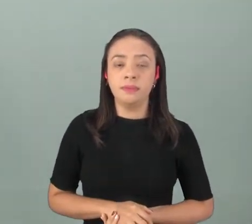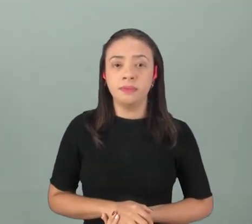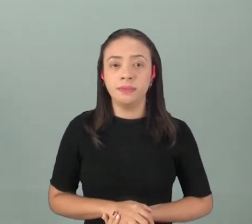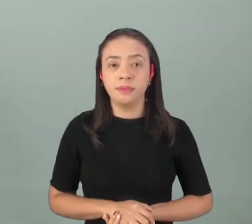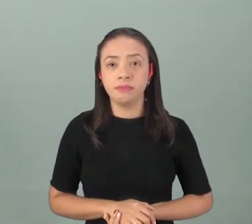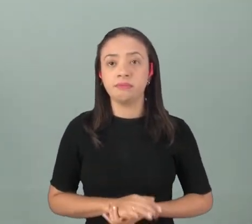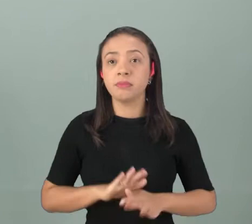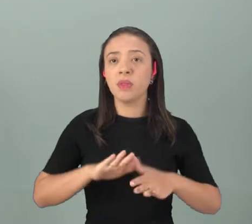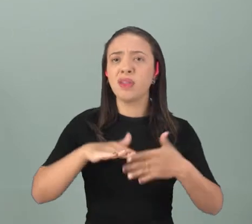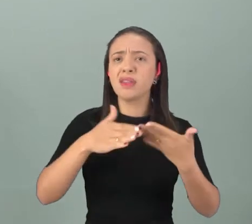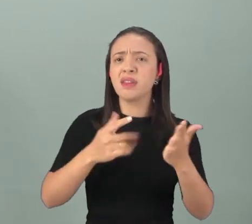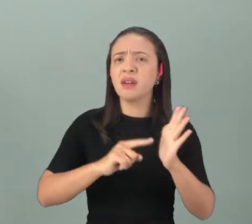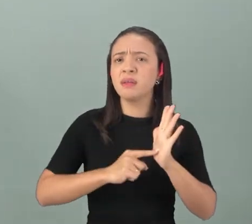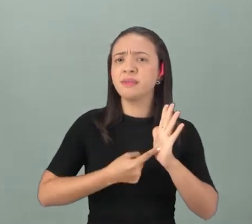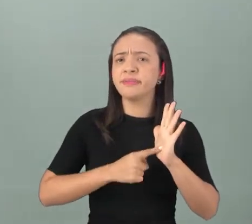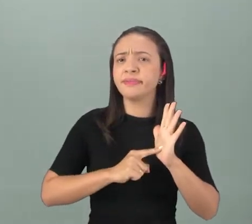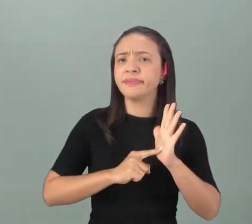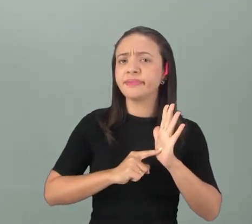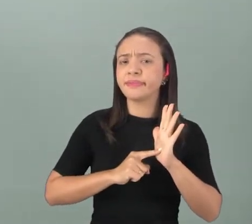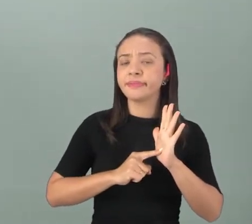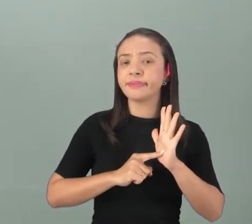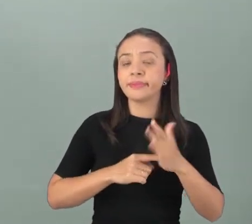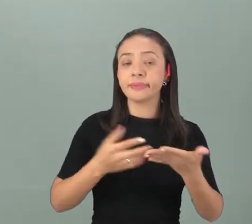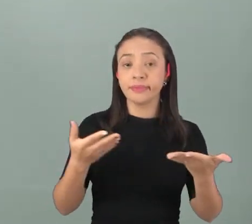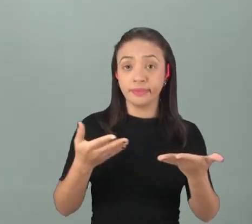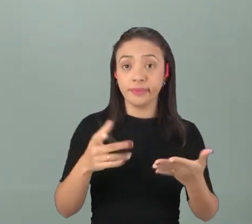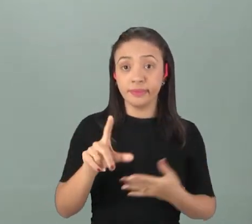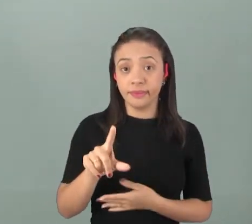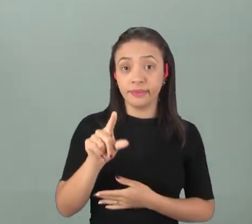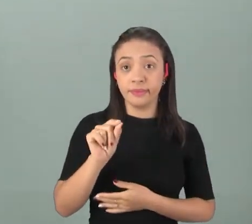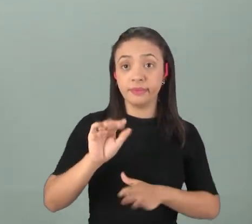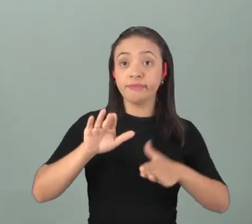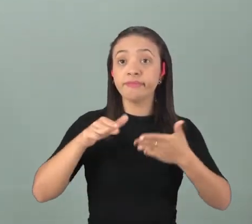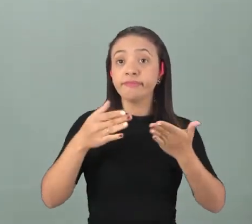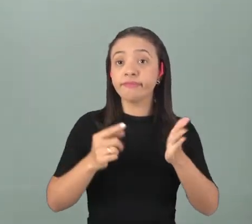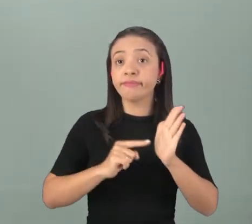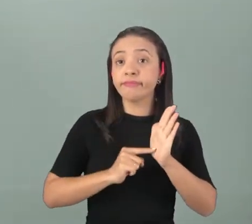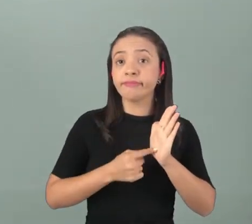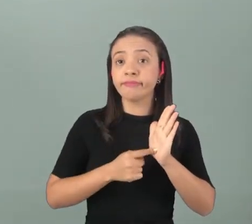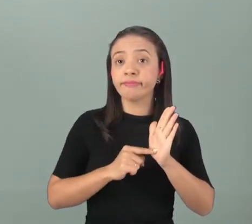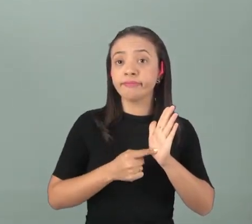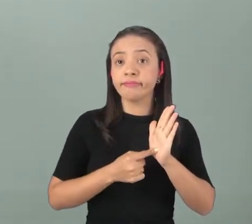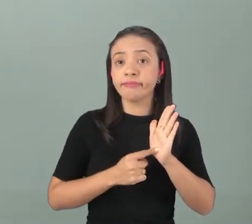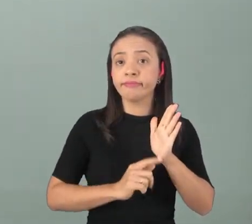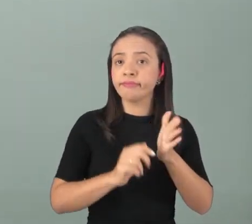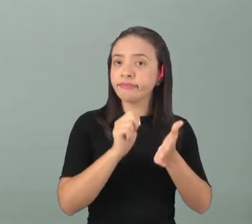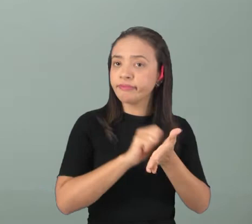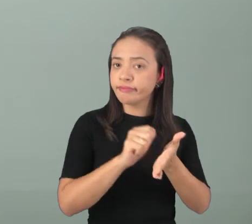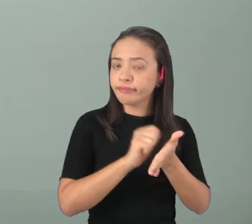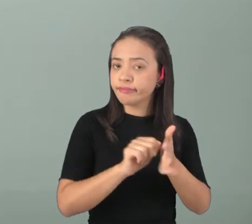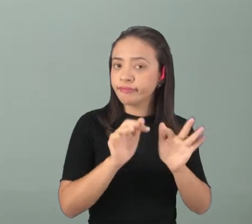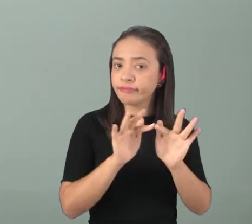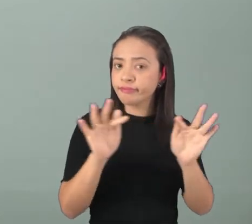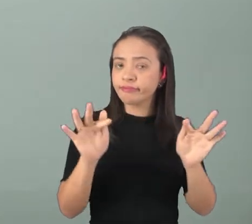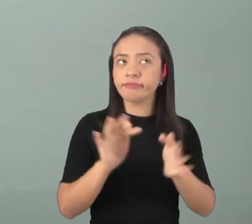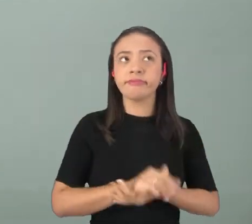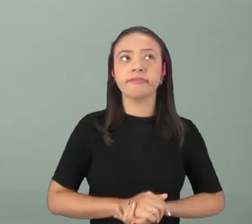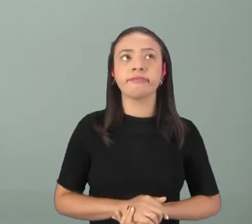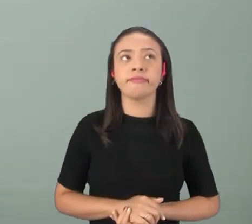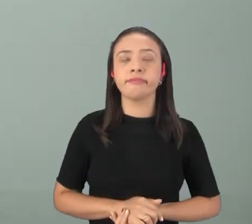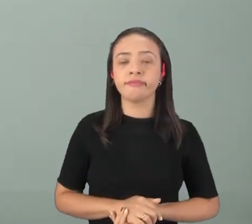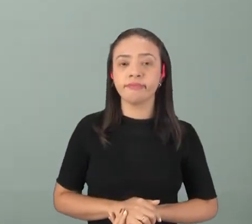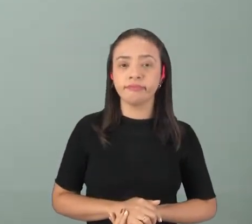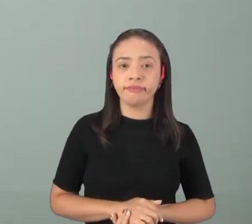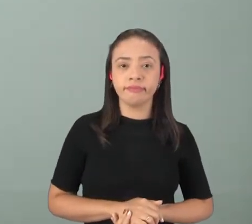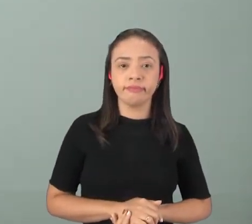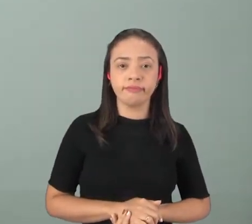Fala assim, qual é o sinal? A gente vai marcar qual é o sinal, né? E escrever a frase. Deixa eu pegar